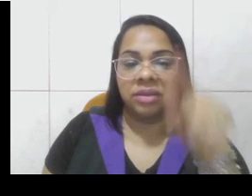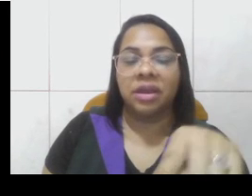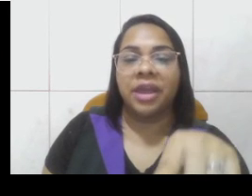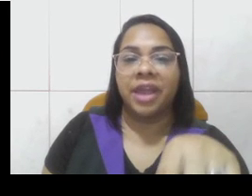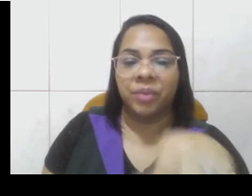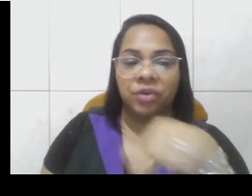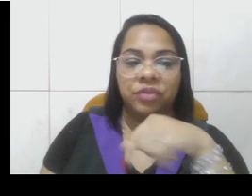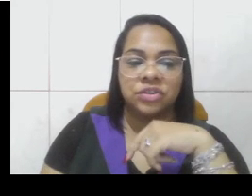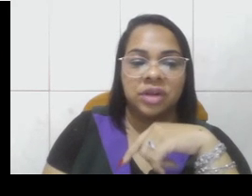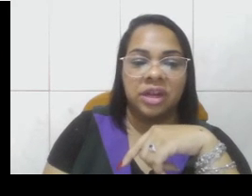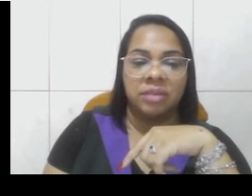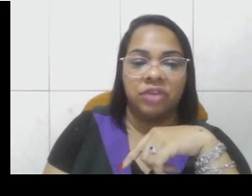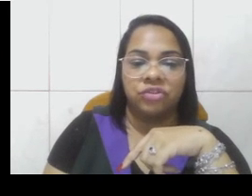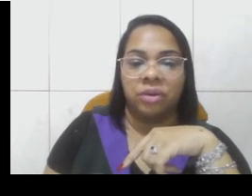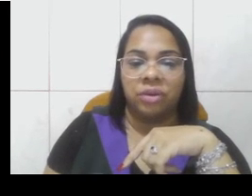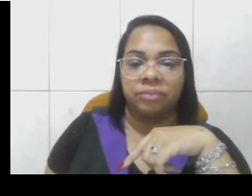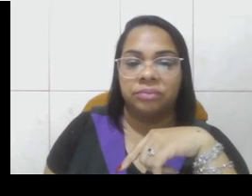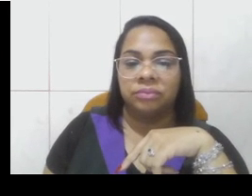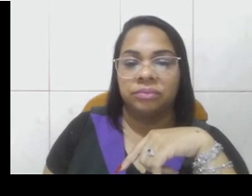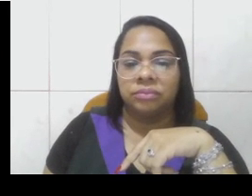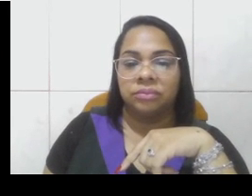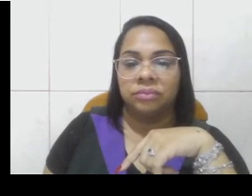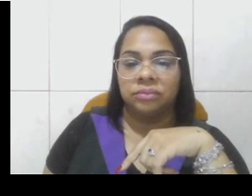alguém é a professora lá embaixo.